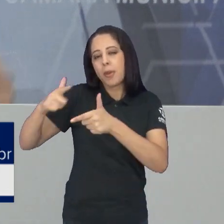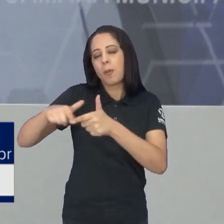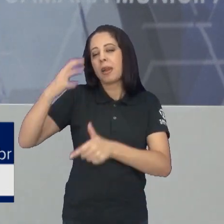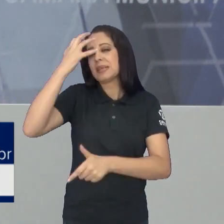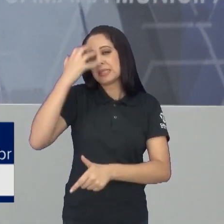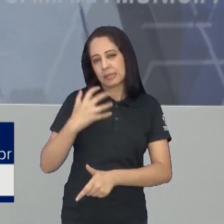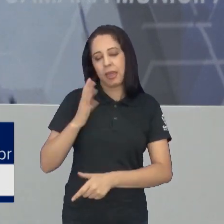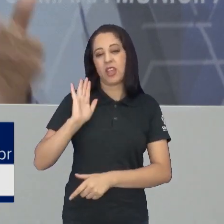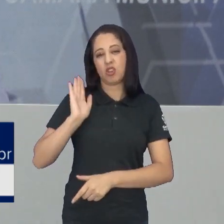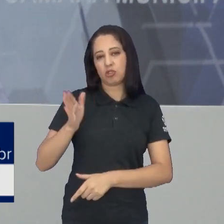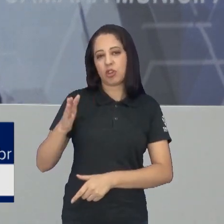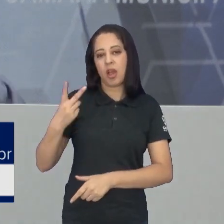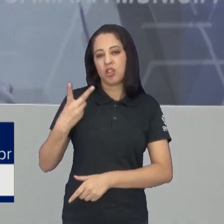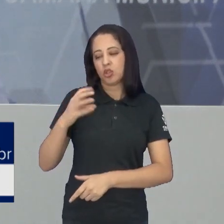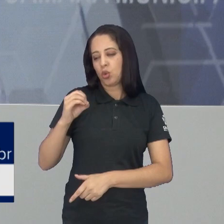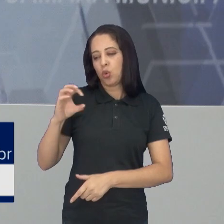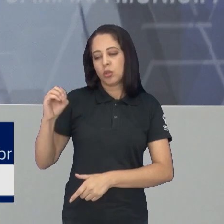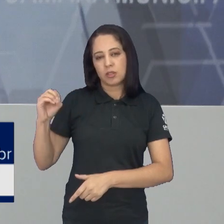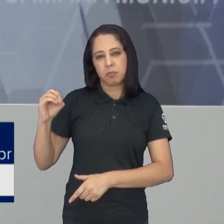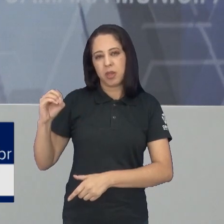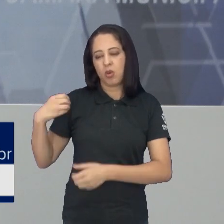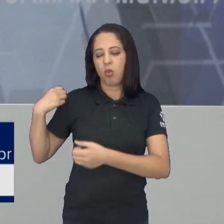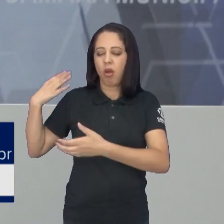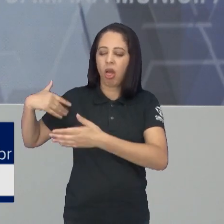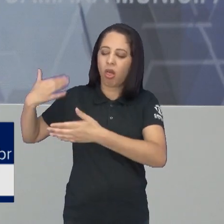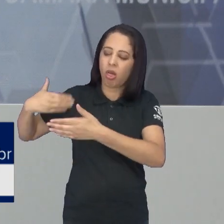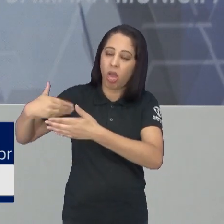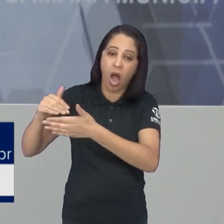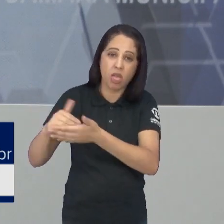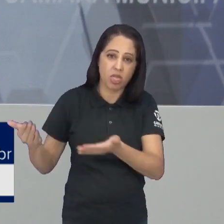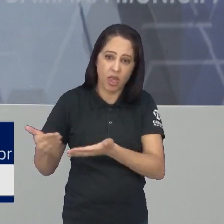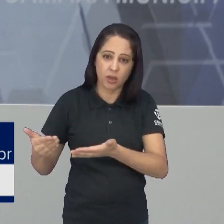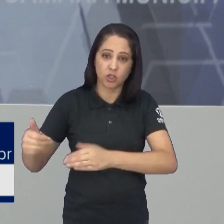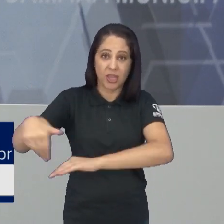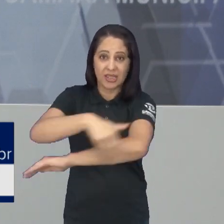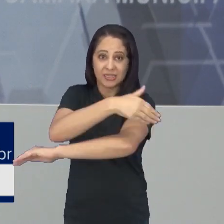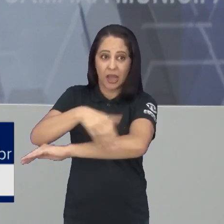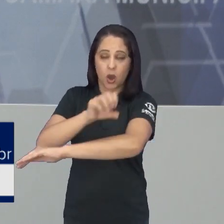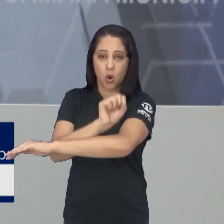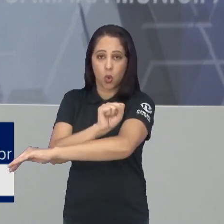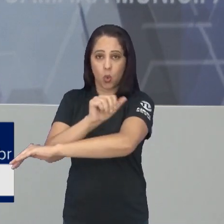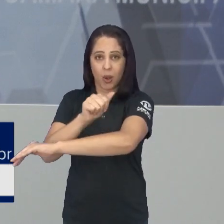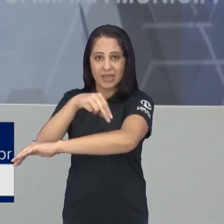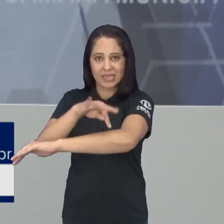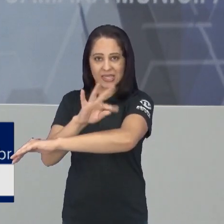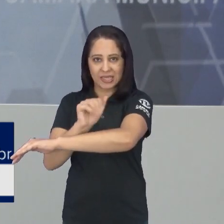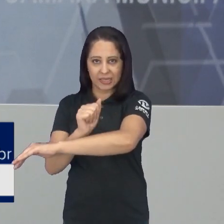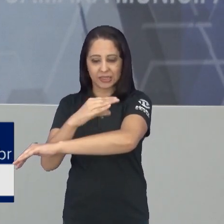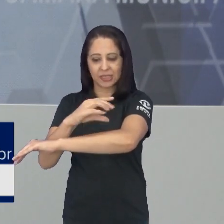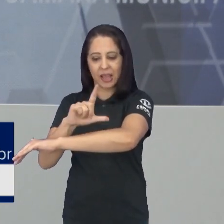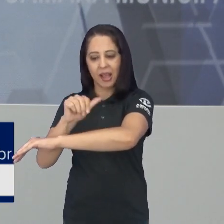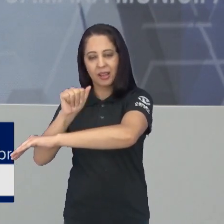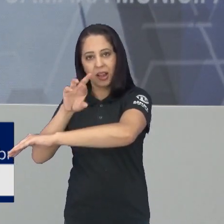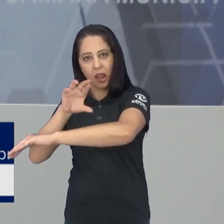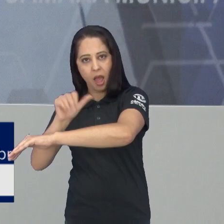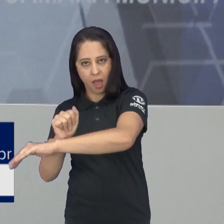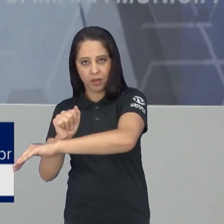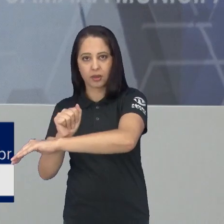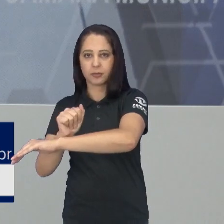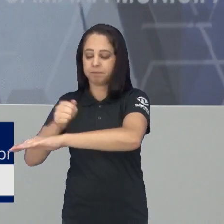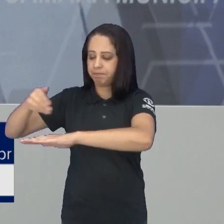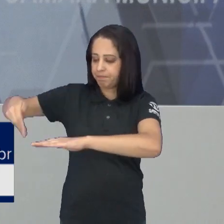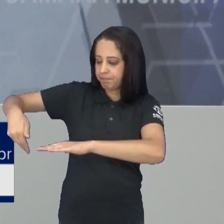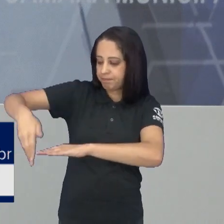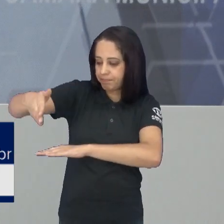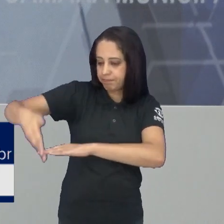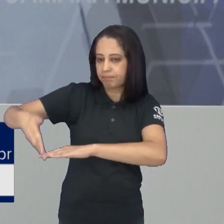desde 2000, que a gente vem falando sobre isso, que é exatamente na Rua Santa Clara, né, que cruza com a Rua Santa Elza. Ali